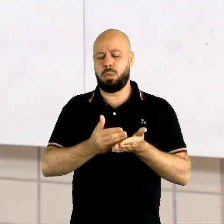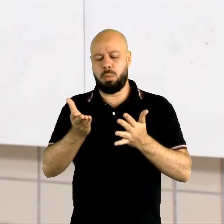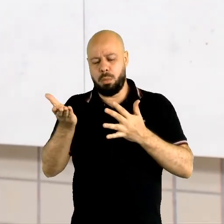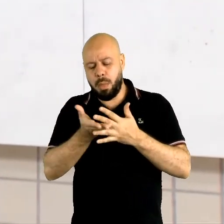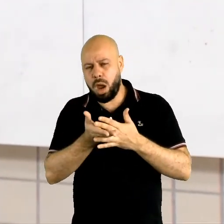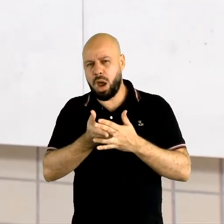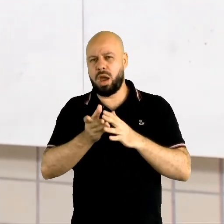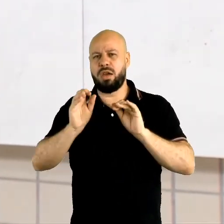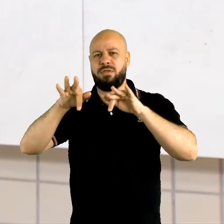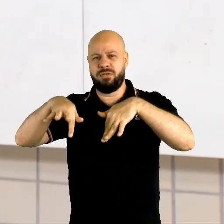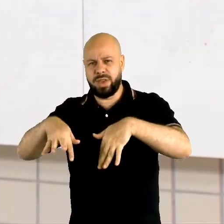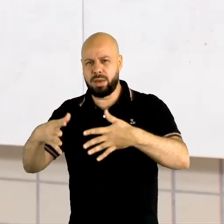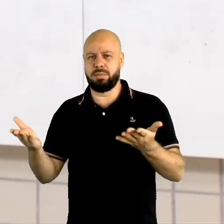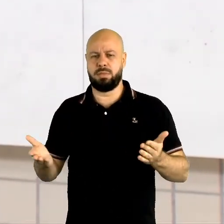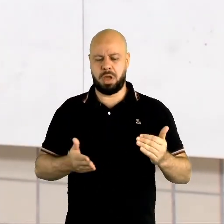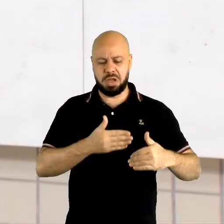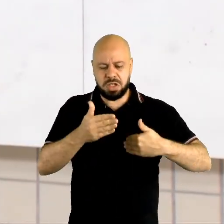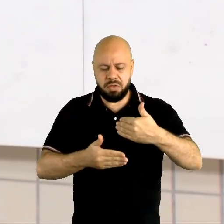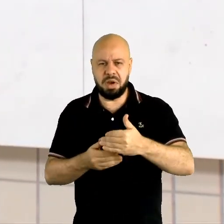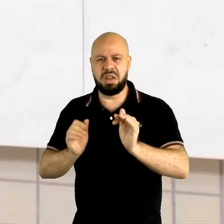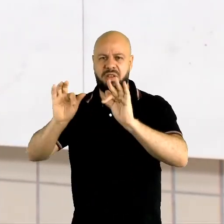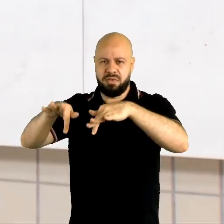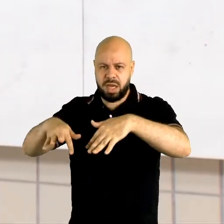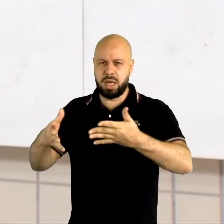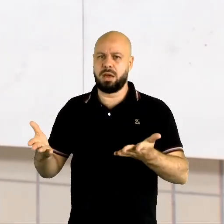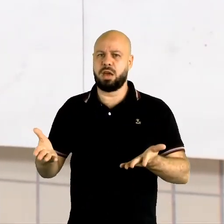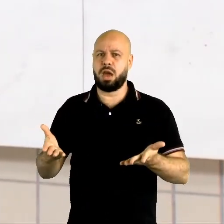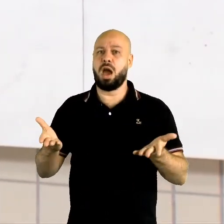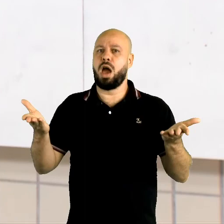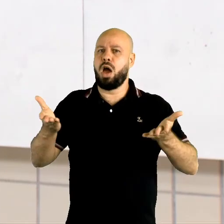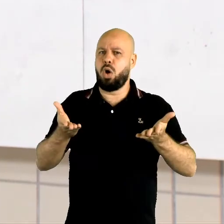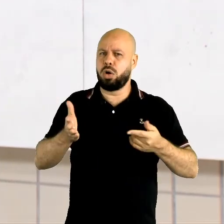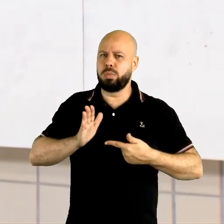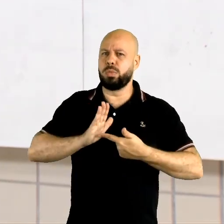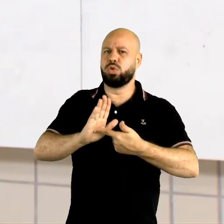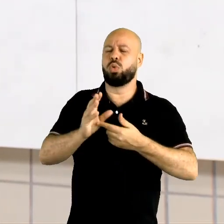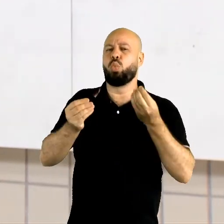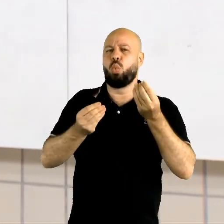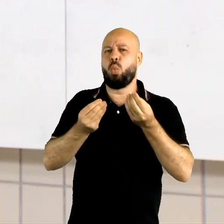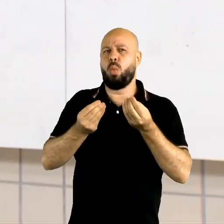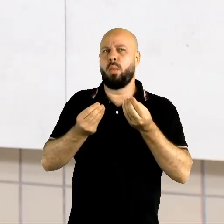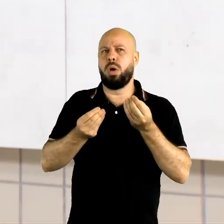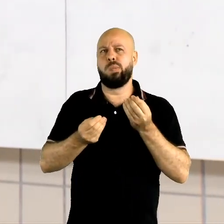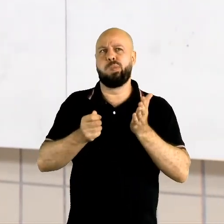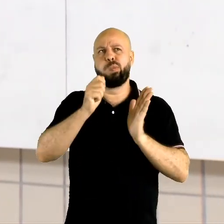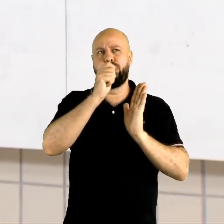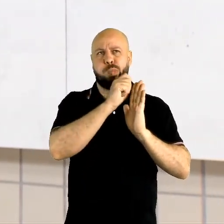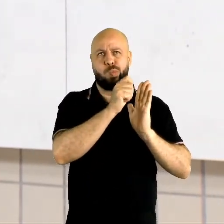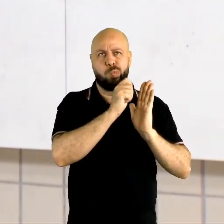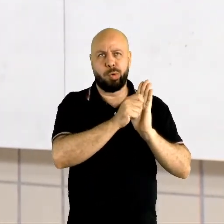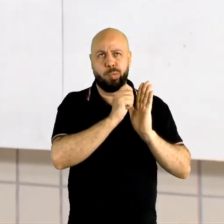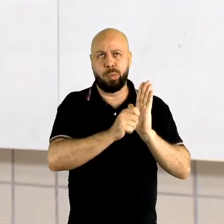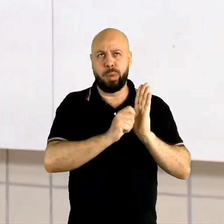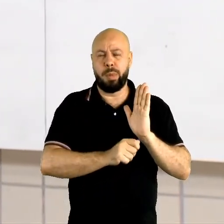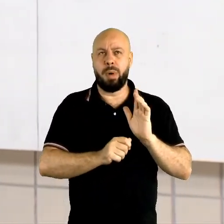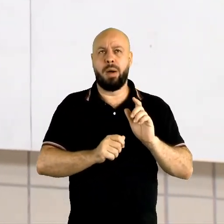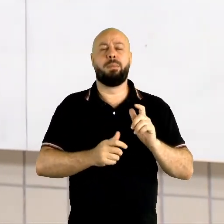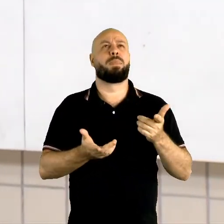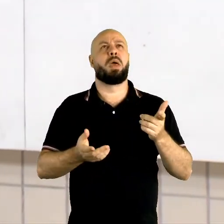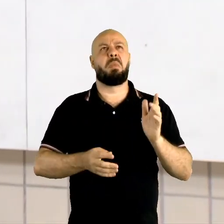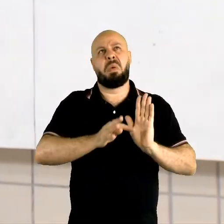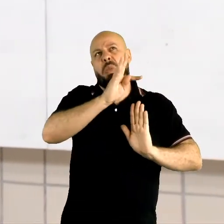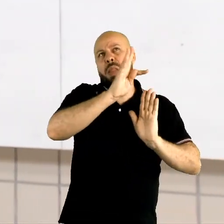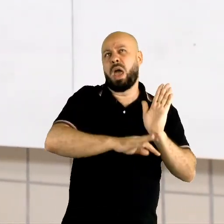início, desenvolvimento e final, agora eu estou dando os passos para se construir um texto, uma história em quadrinho, um manual.